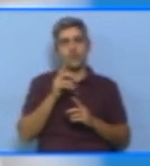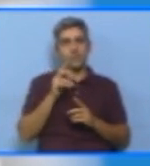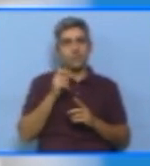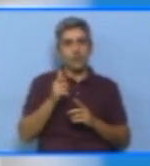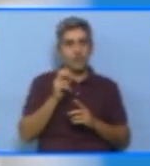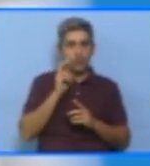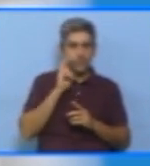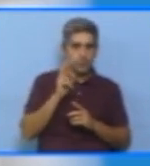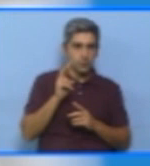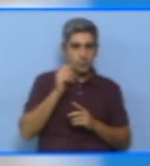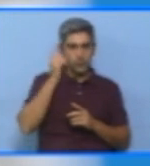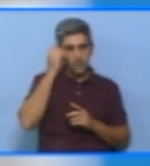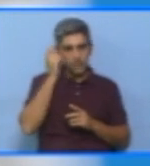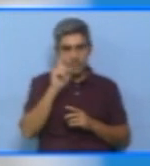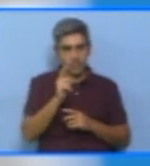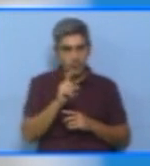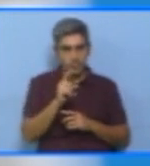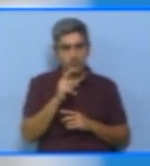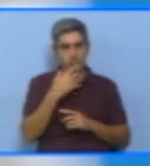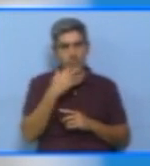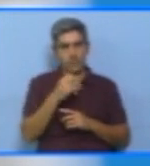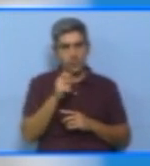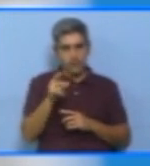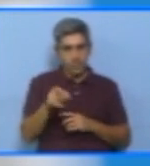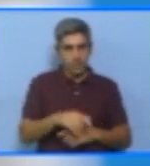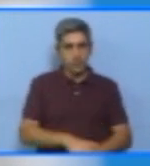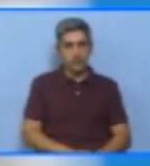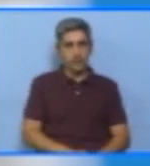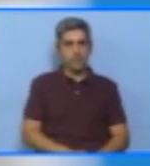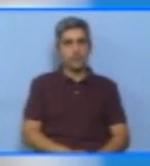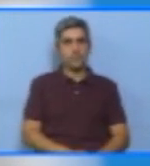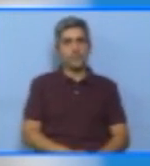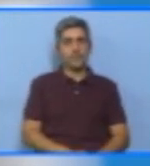vistes, não vos arrependestes, acreditando nele.